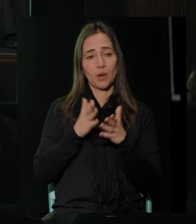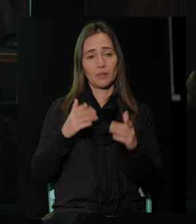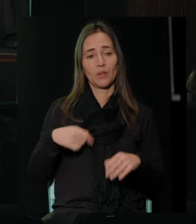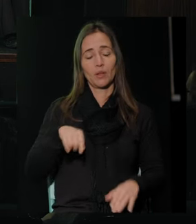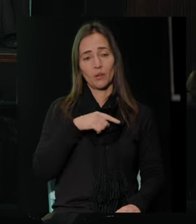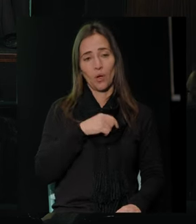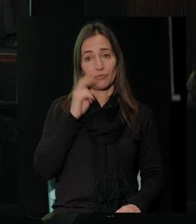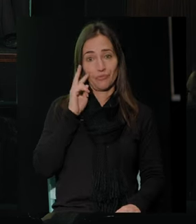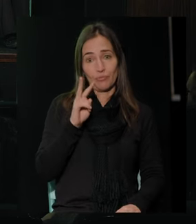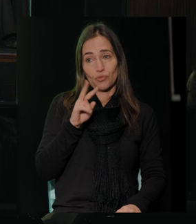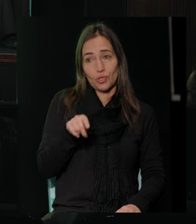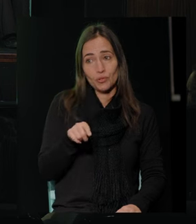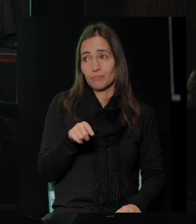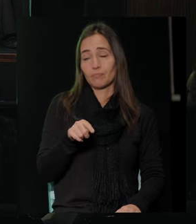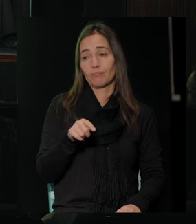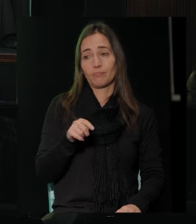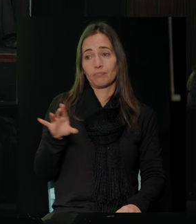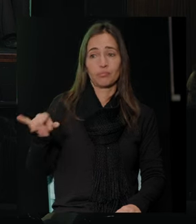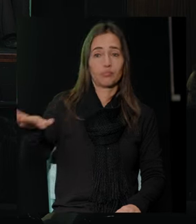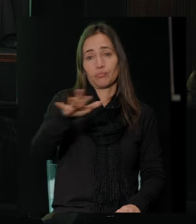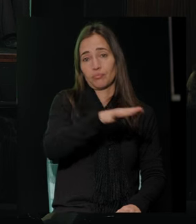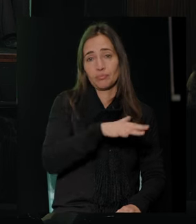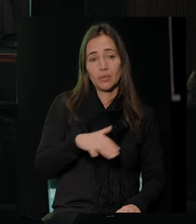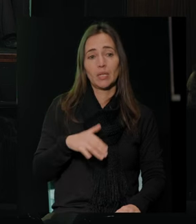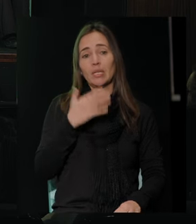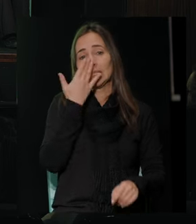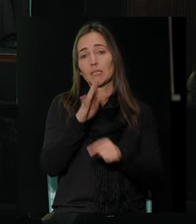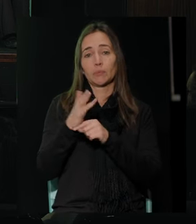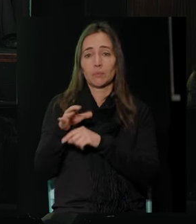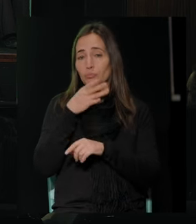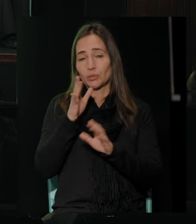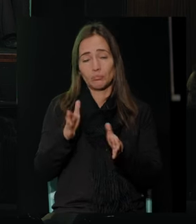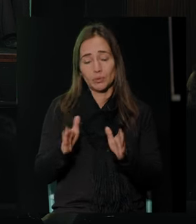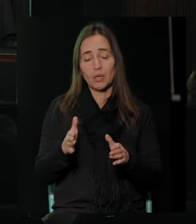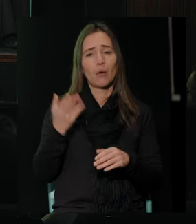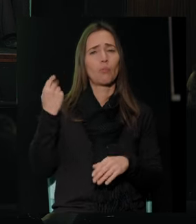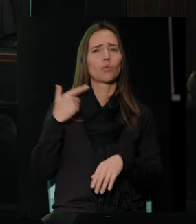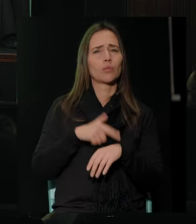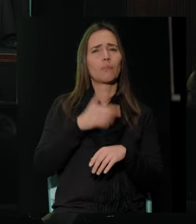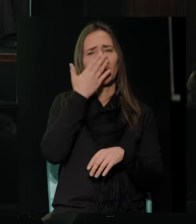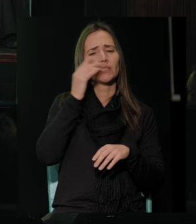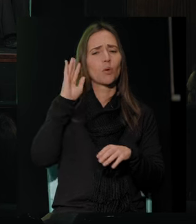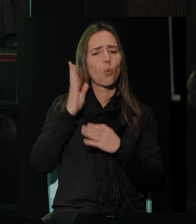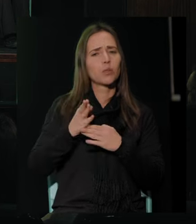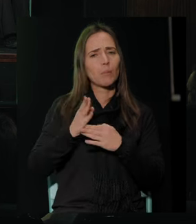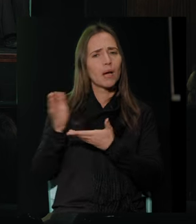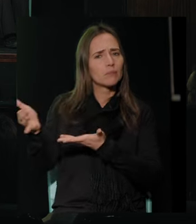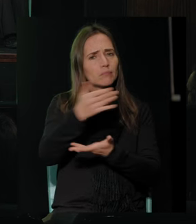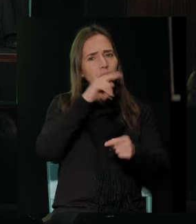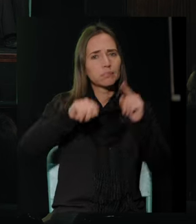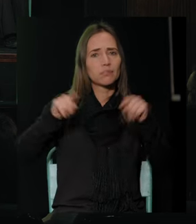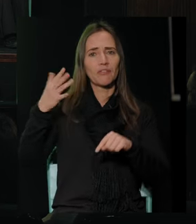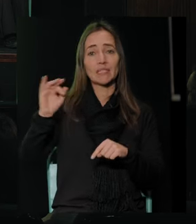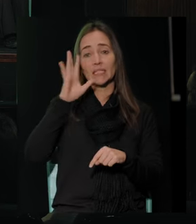isso, enfim, por todo o lado, não preciso estar aqui a exemplificar, ainda agora há pouco tempo, parece que as últimas sondagens em França davam que se houvesse